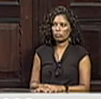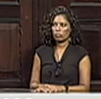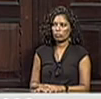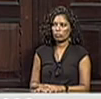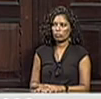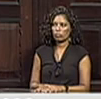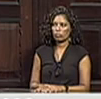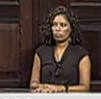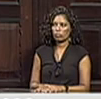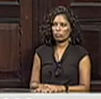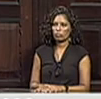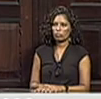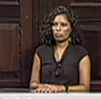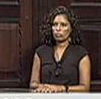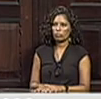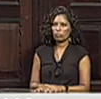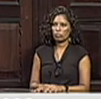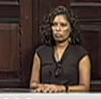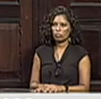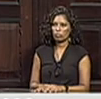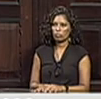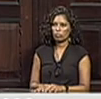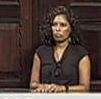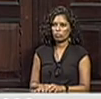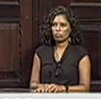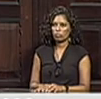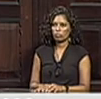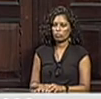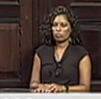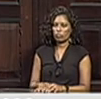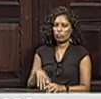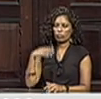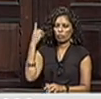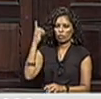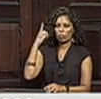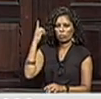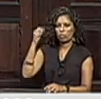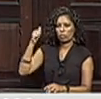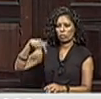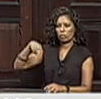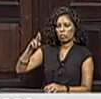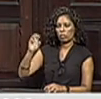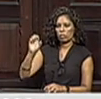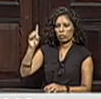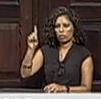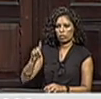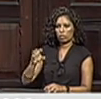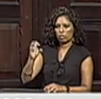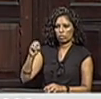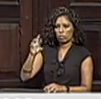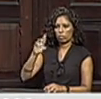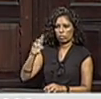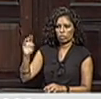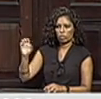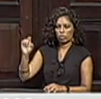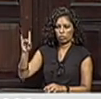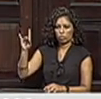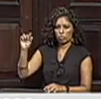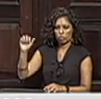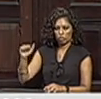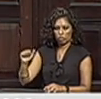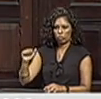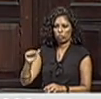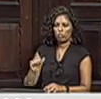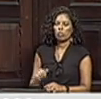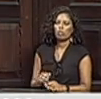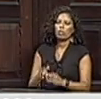A presidência irá fazer a chamada. Deputado André Correia, André Lazzaroni, Aramis Brito, Átila Nunes,